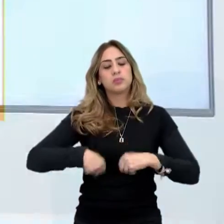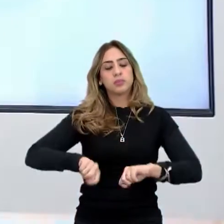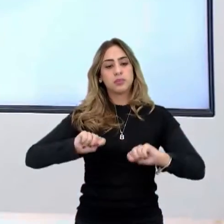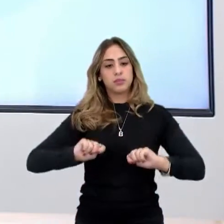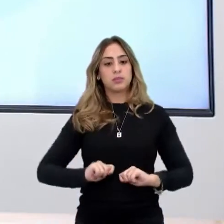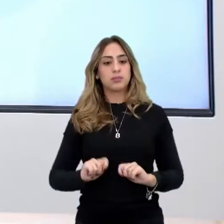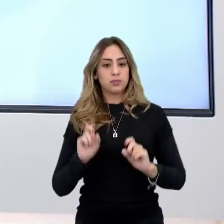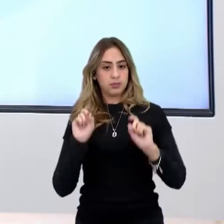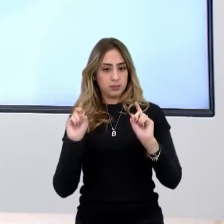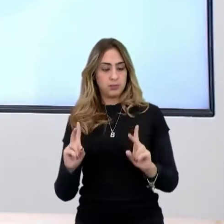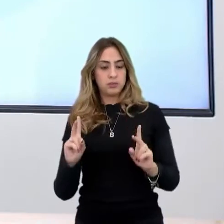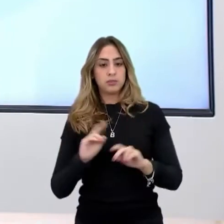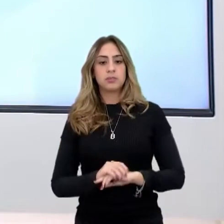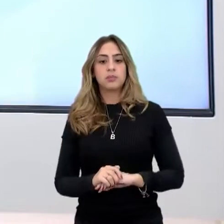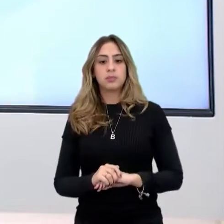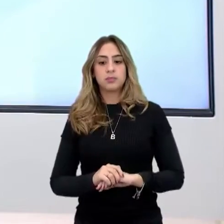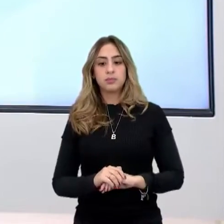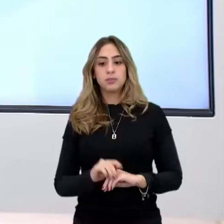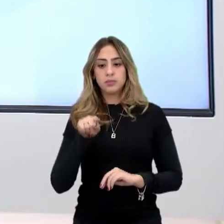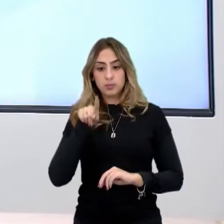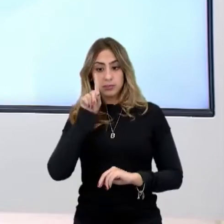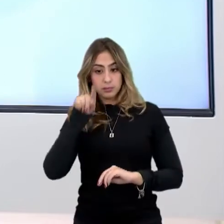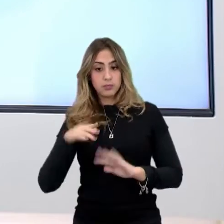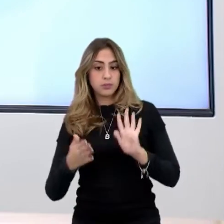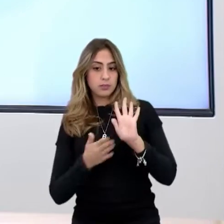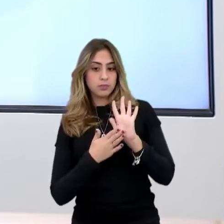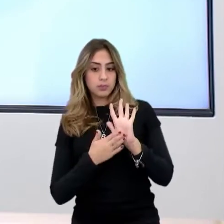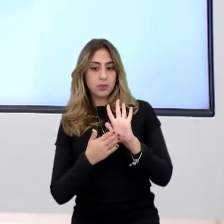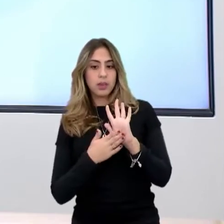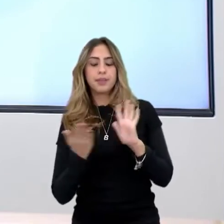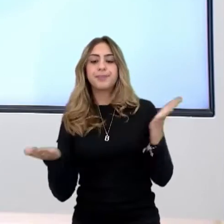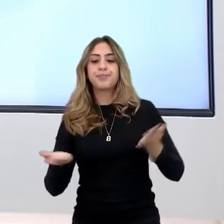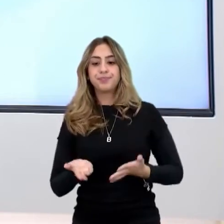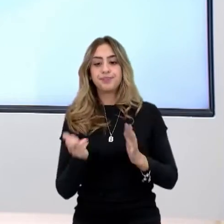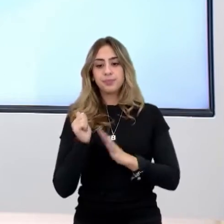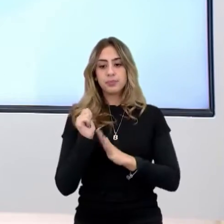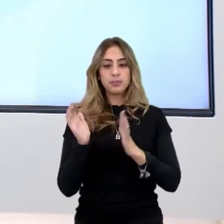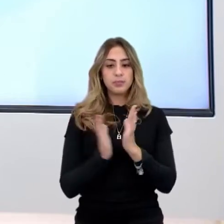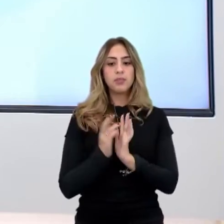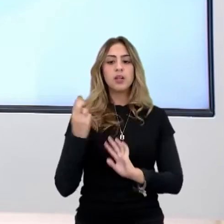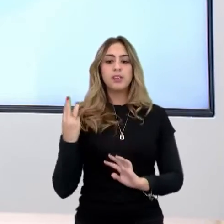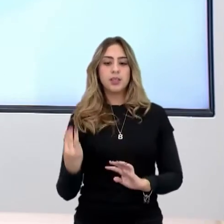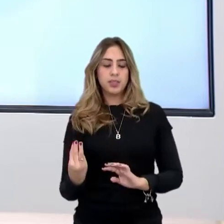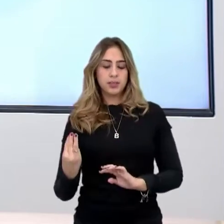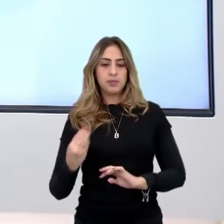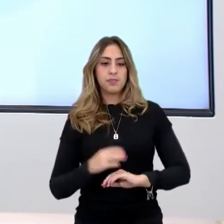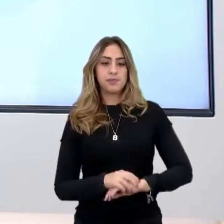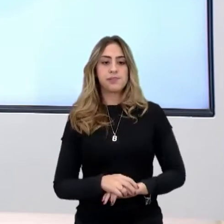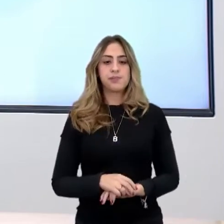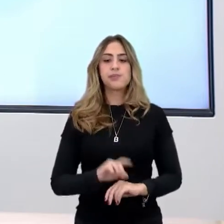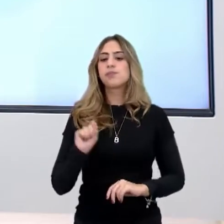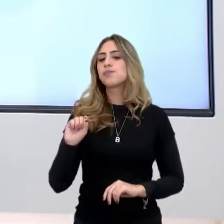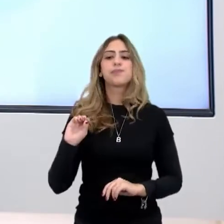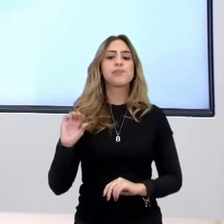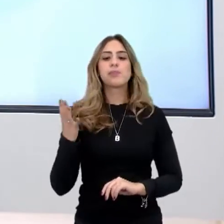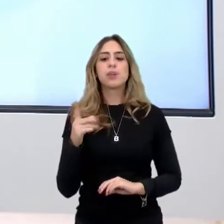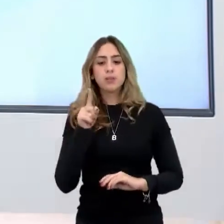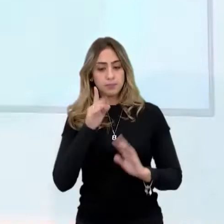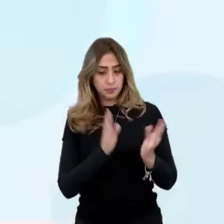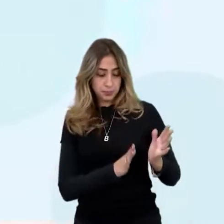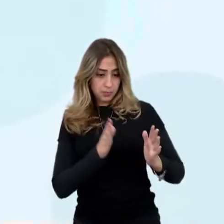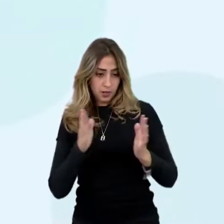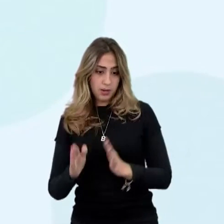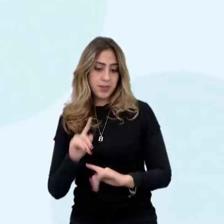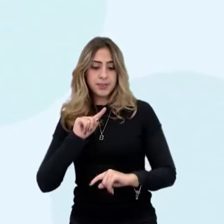socioeconômicas, tá ok? Então essa é a proposta. Bom, estamos na atividade 3, não é? O que acontece? Nessa etapa,